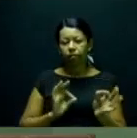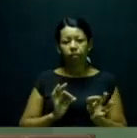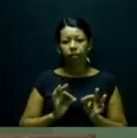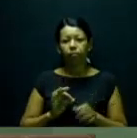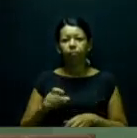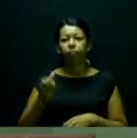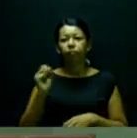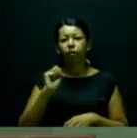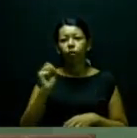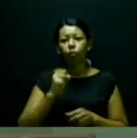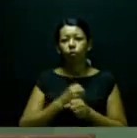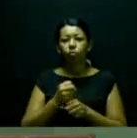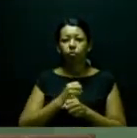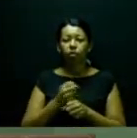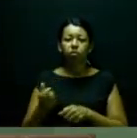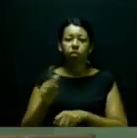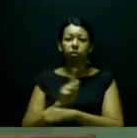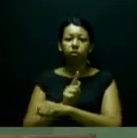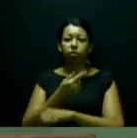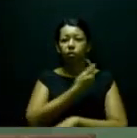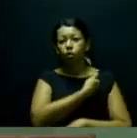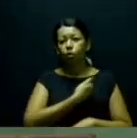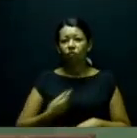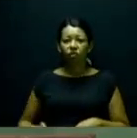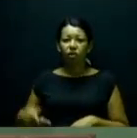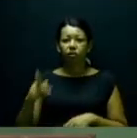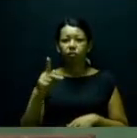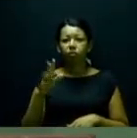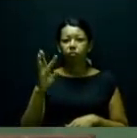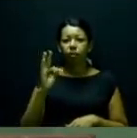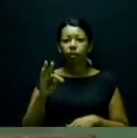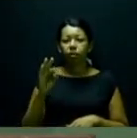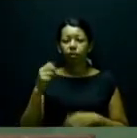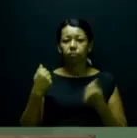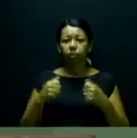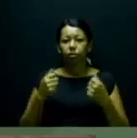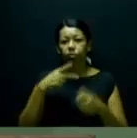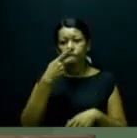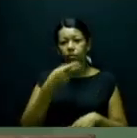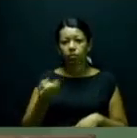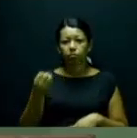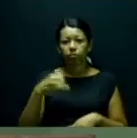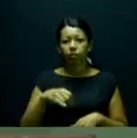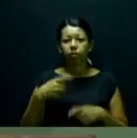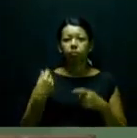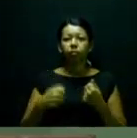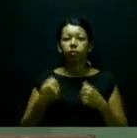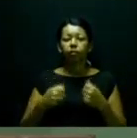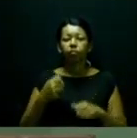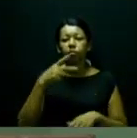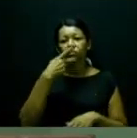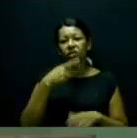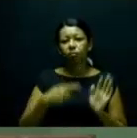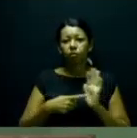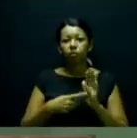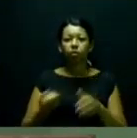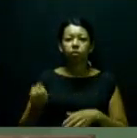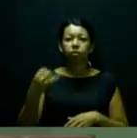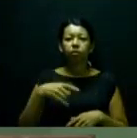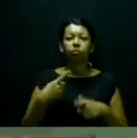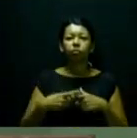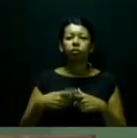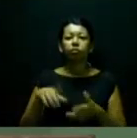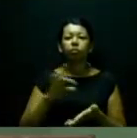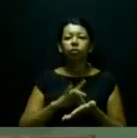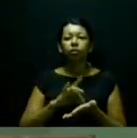Em 8 anos desse desgoverno do PT. E isto temos que falar sim. Isto temos que registrar sim. Porque